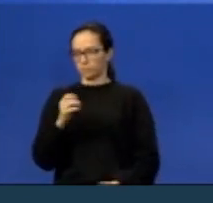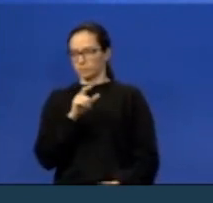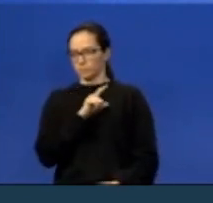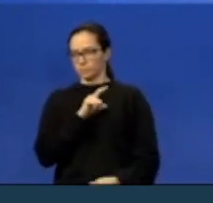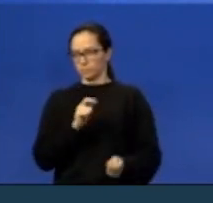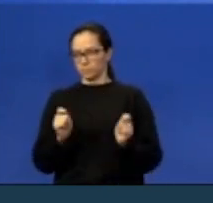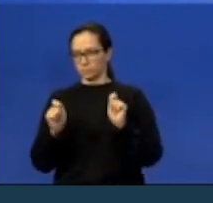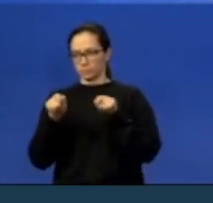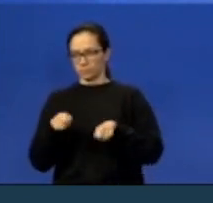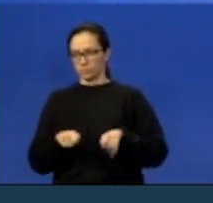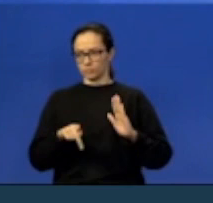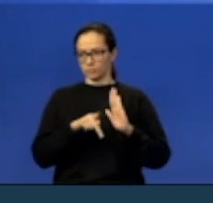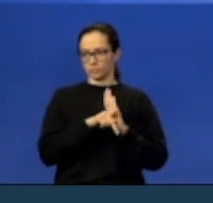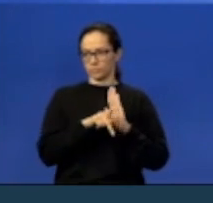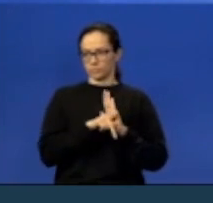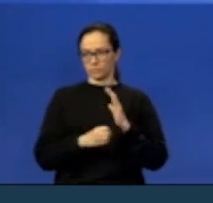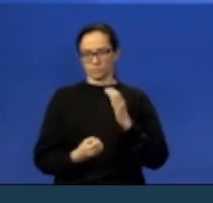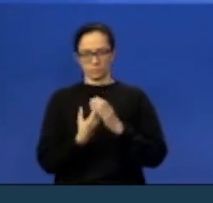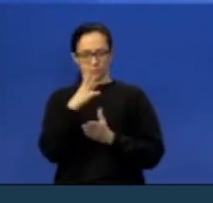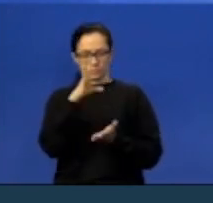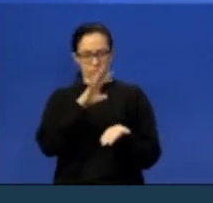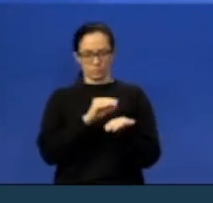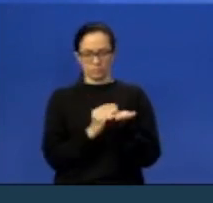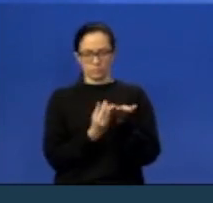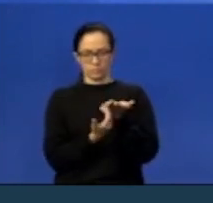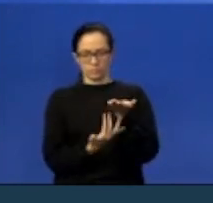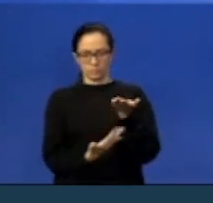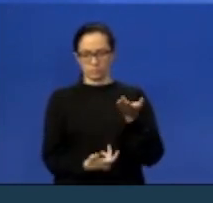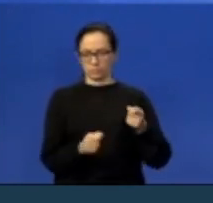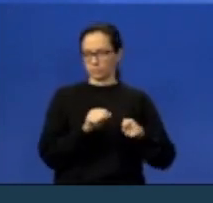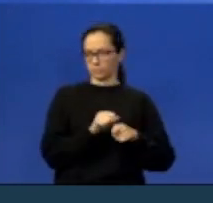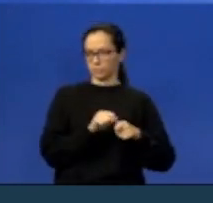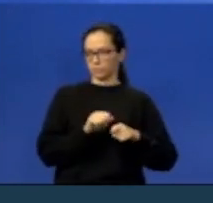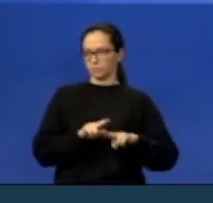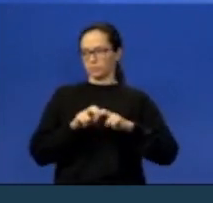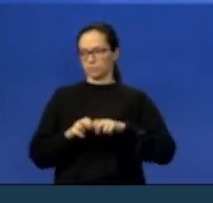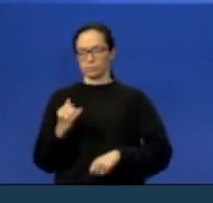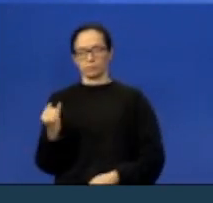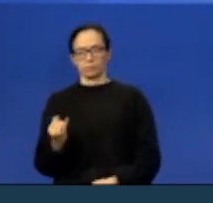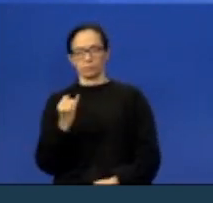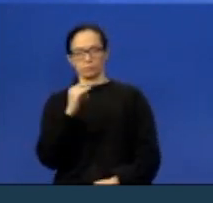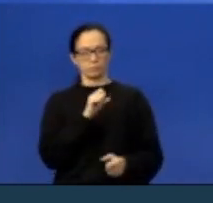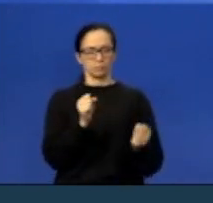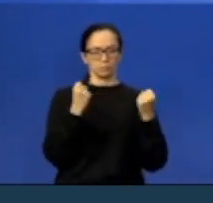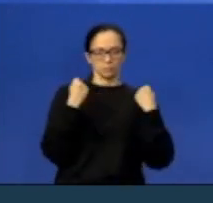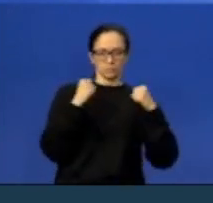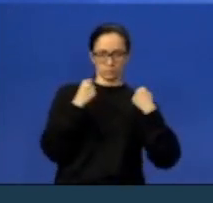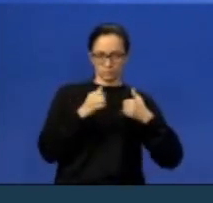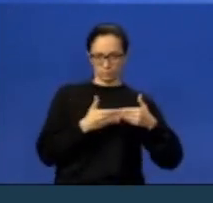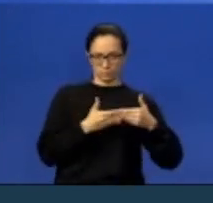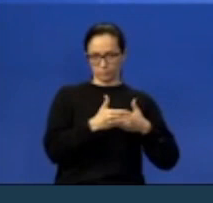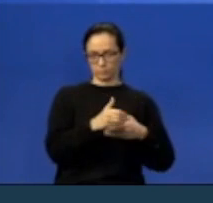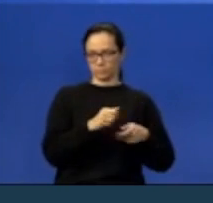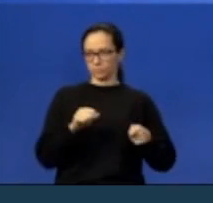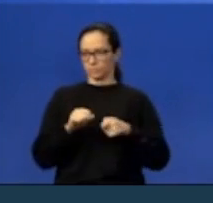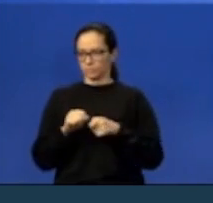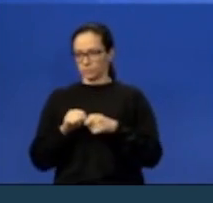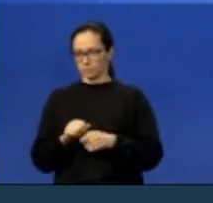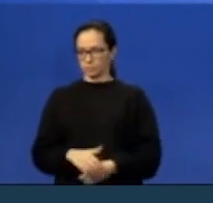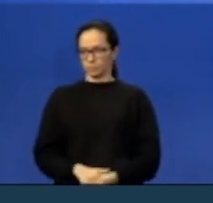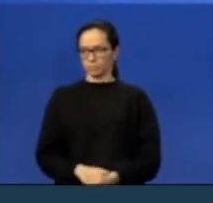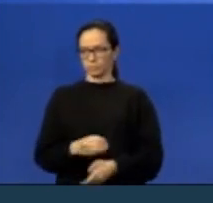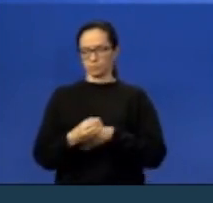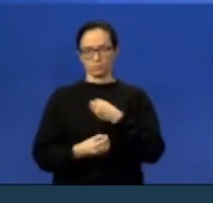que seria um aumento da reabsorção do osso. Portanto, da importância da atividade física no idoso para que